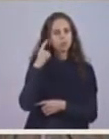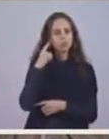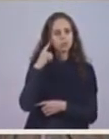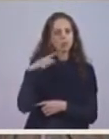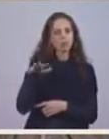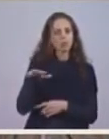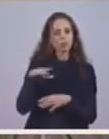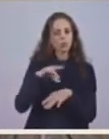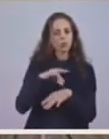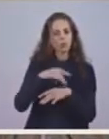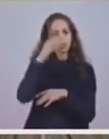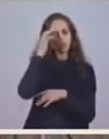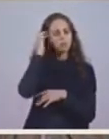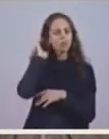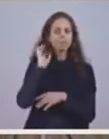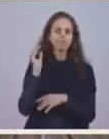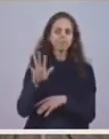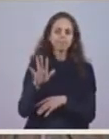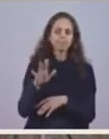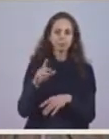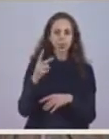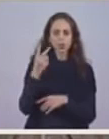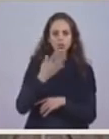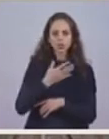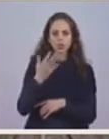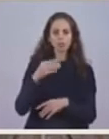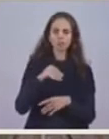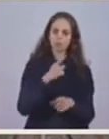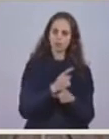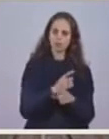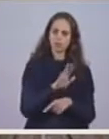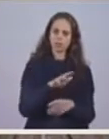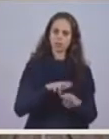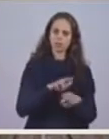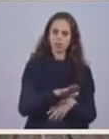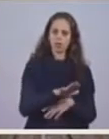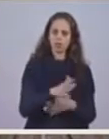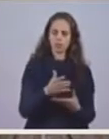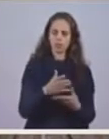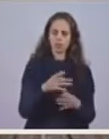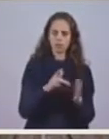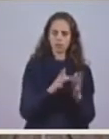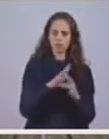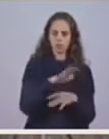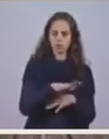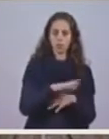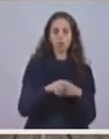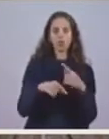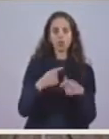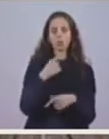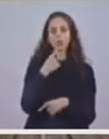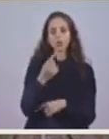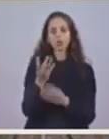estava doente, ficou ainda 2 dias no local onde se encontrava. Depois disse